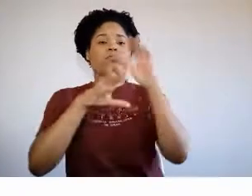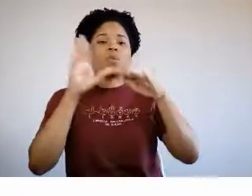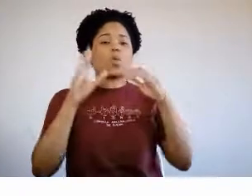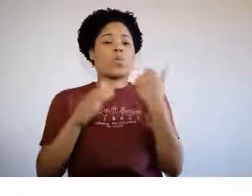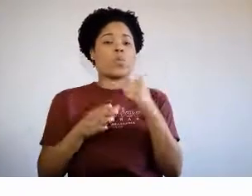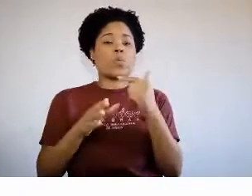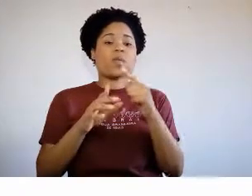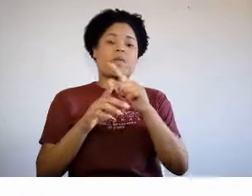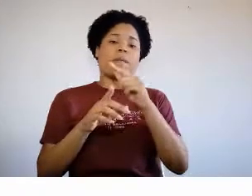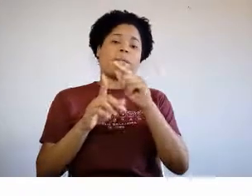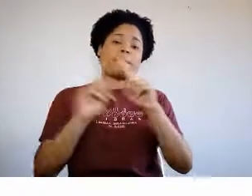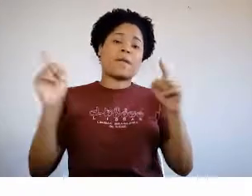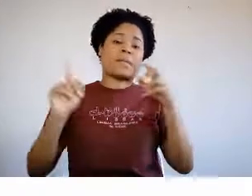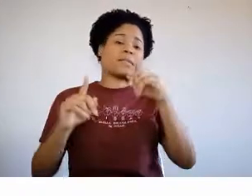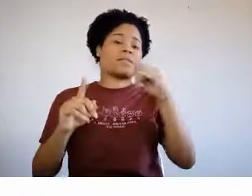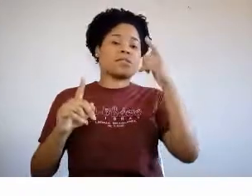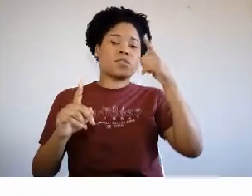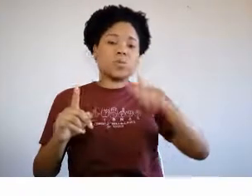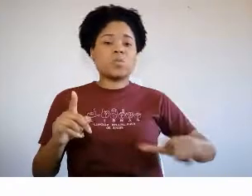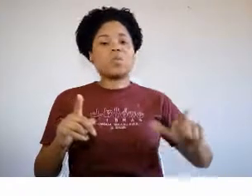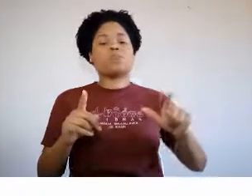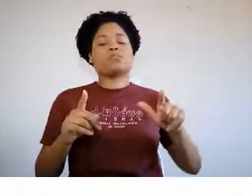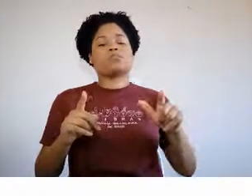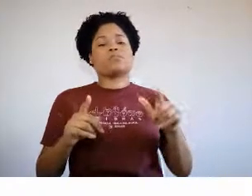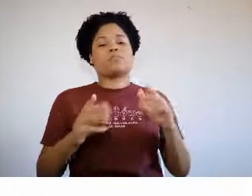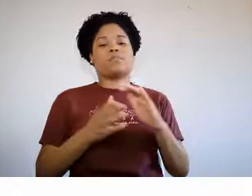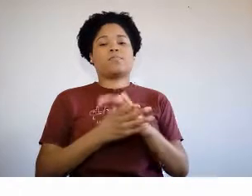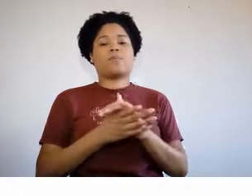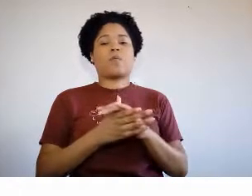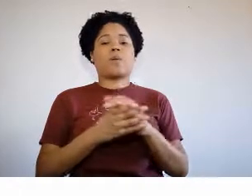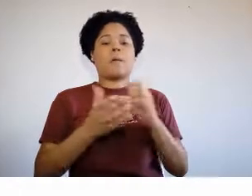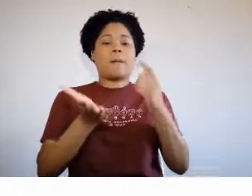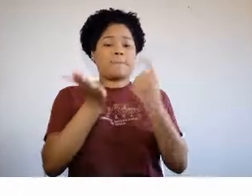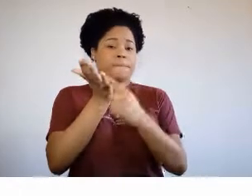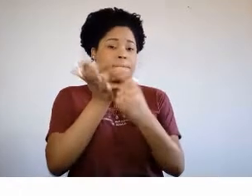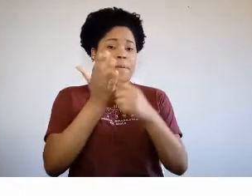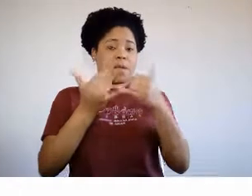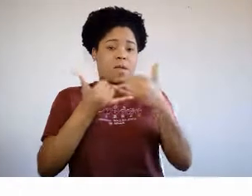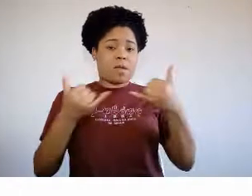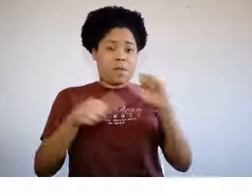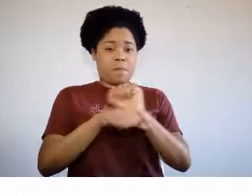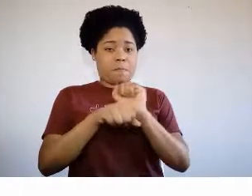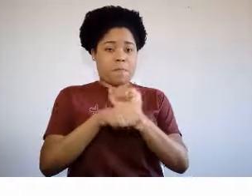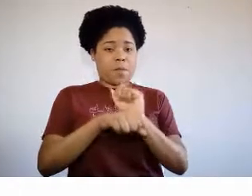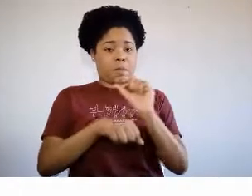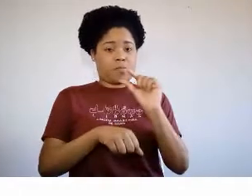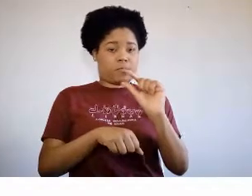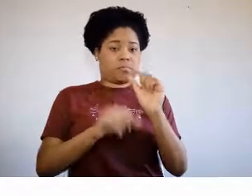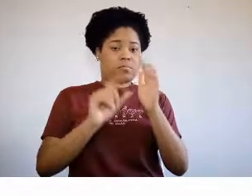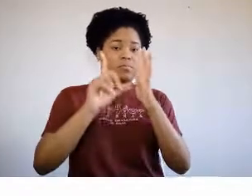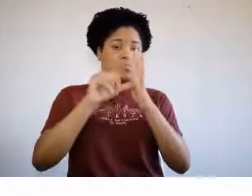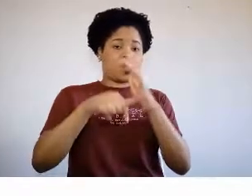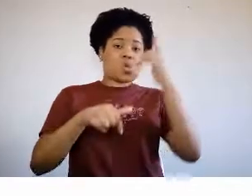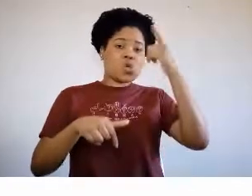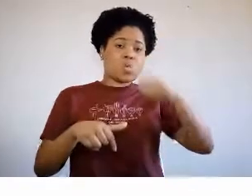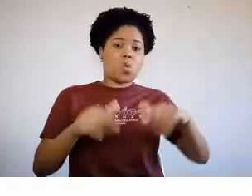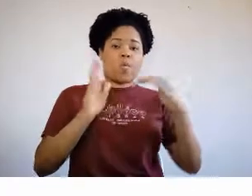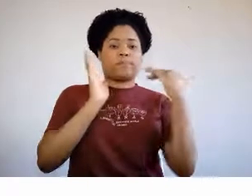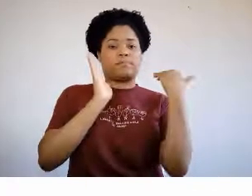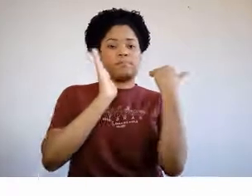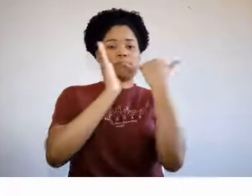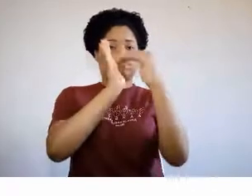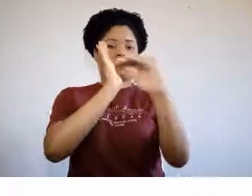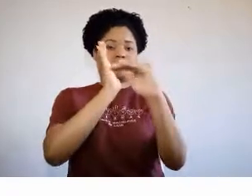nova colisão. Mas se ocorresse, o procedimento seria o mesmo. As placas de rede esperam um tempo aleatório para